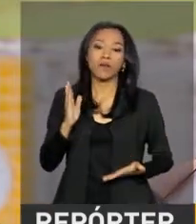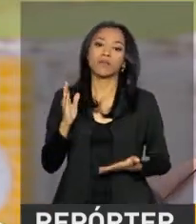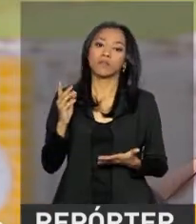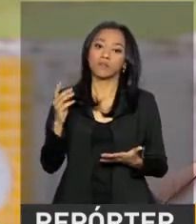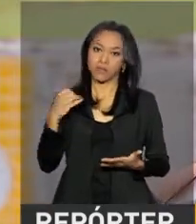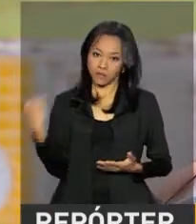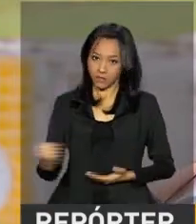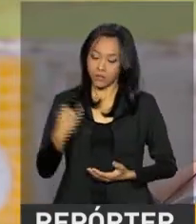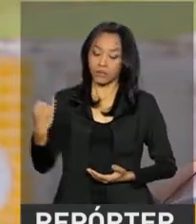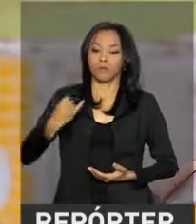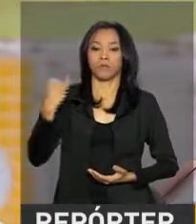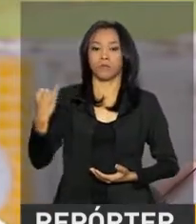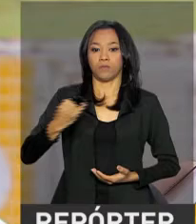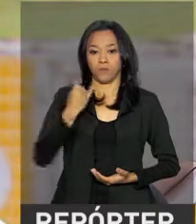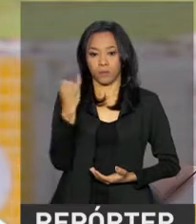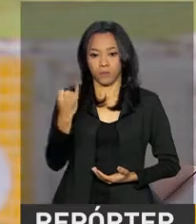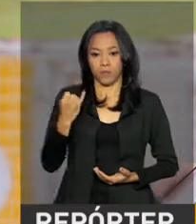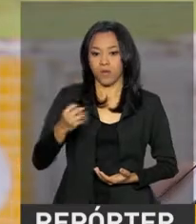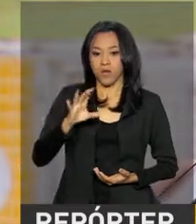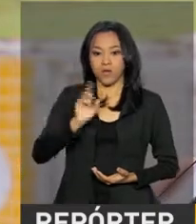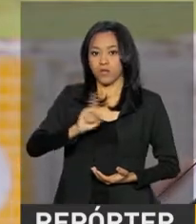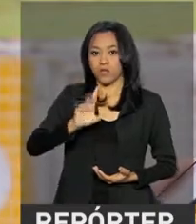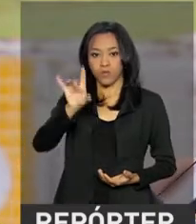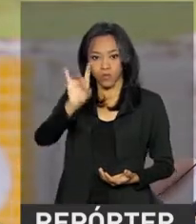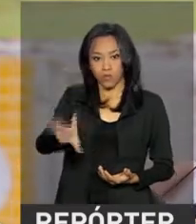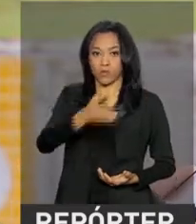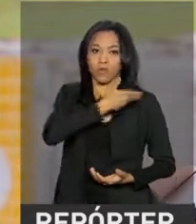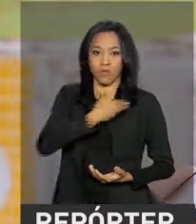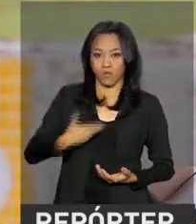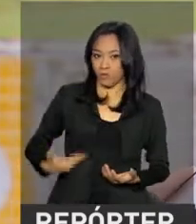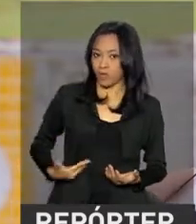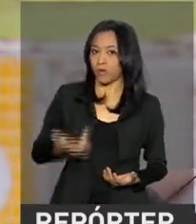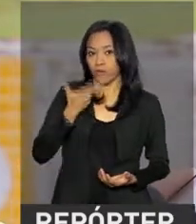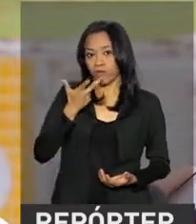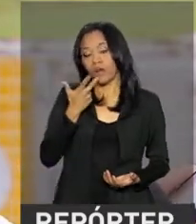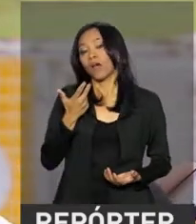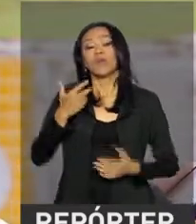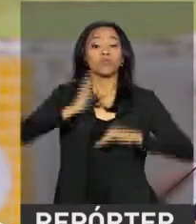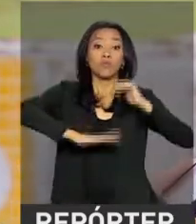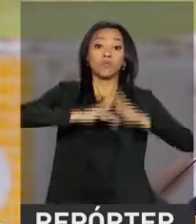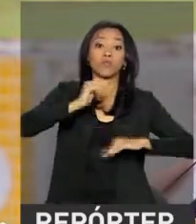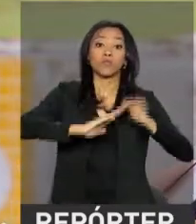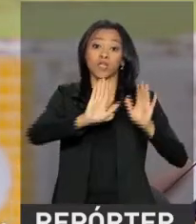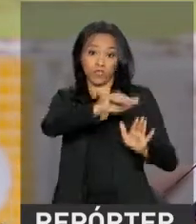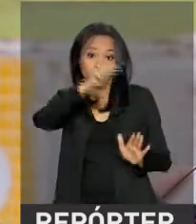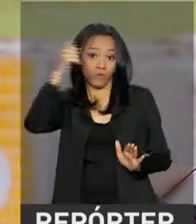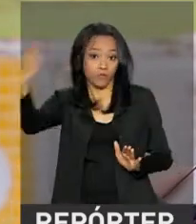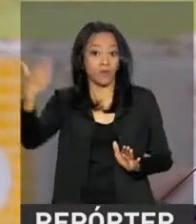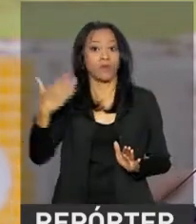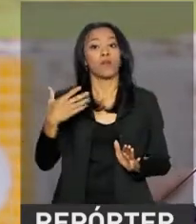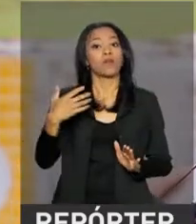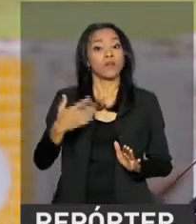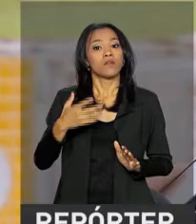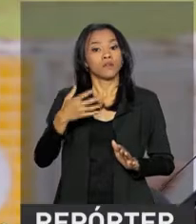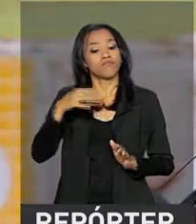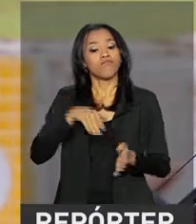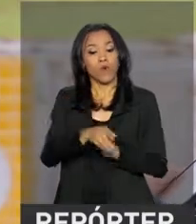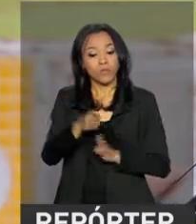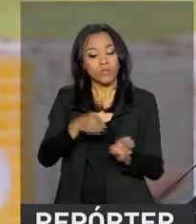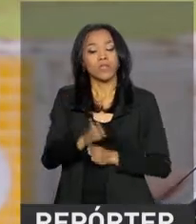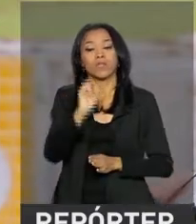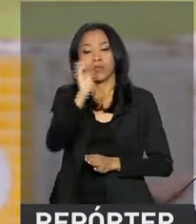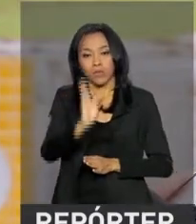a não só o governo disse isso os analistas do brasil sa na lista de fora recomendo que o brasil faça isso